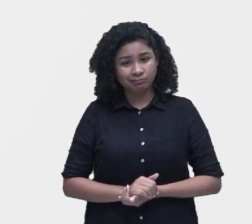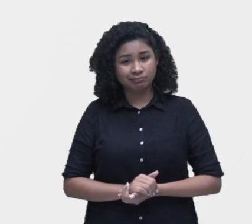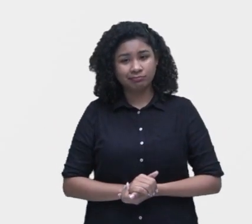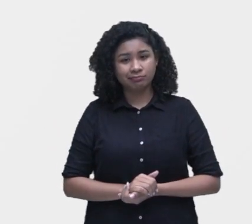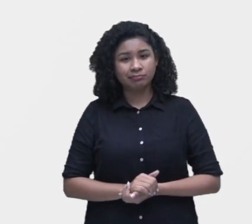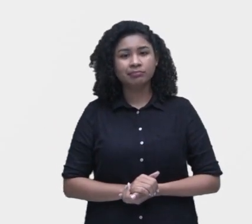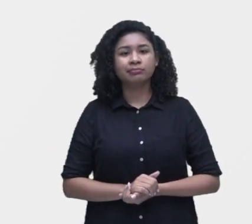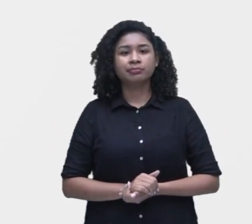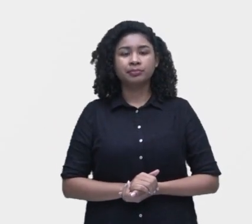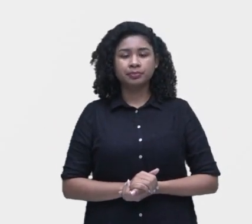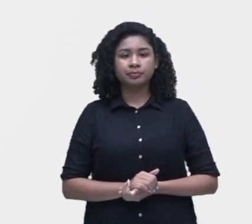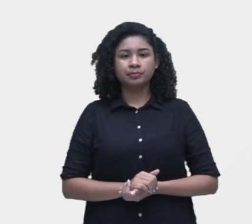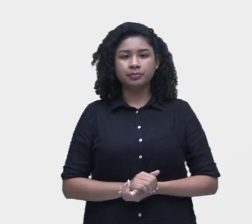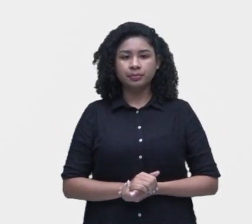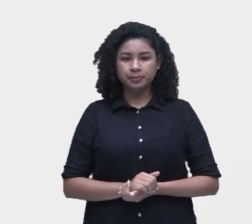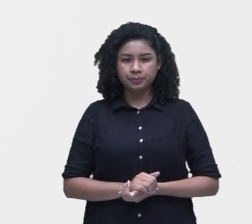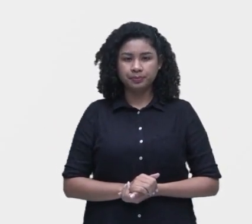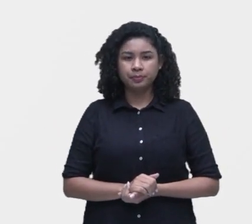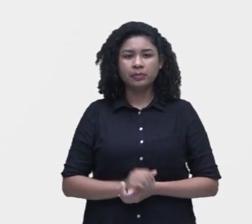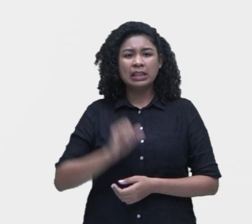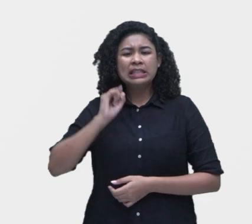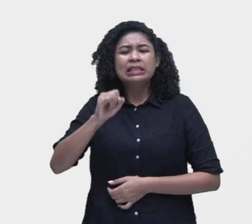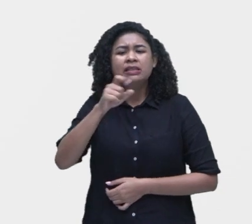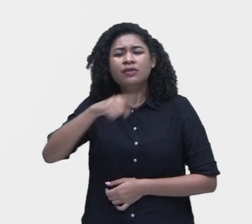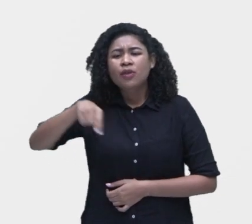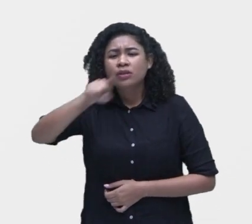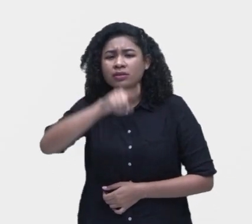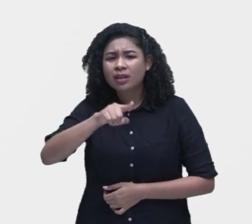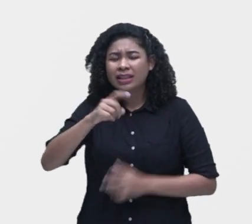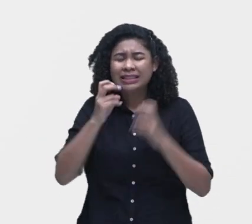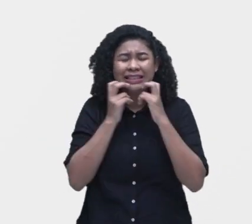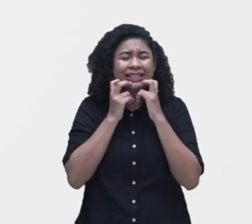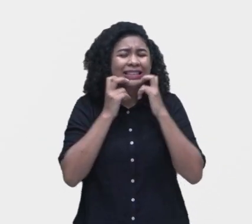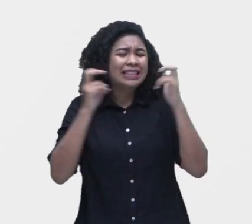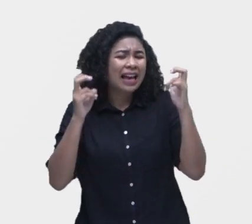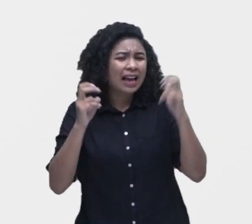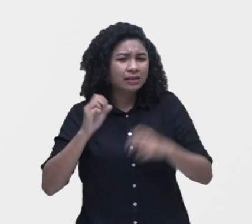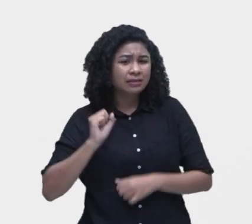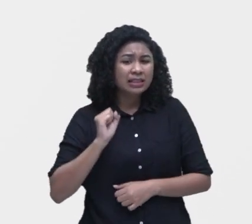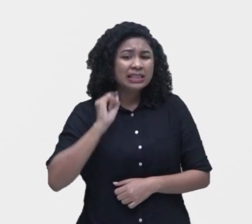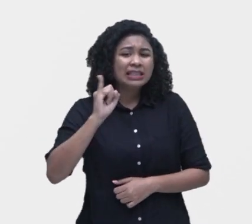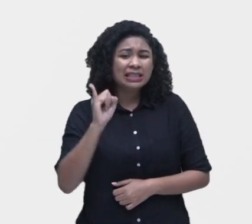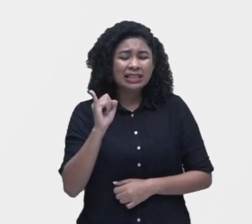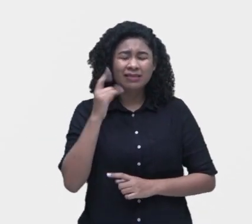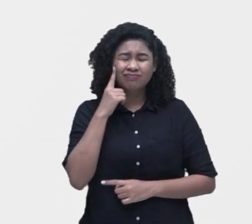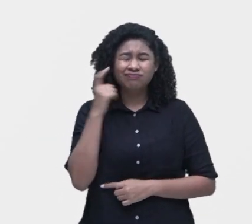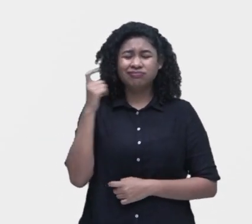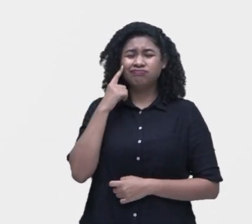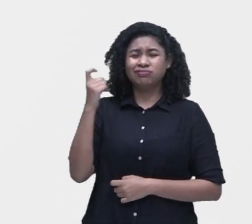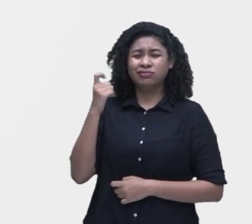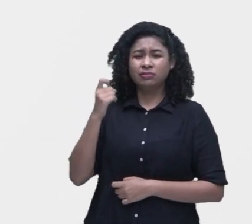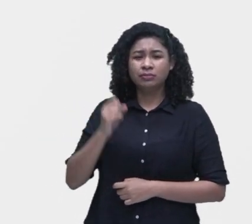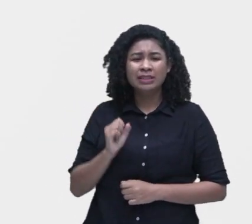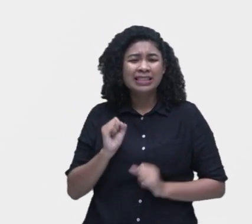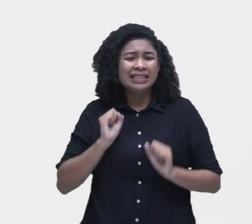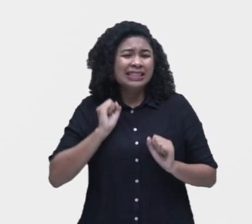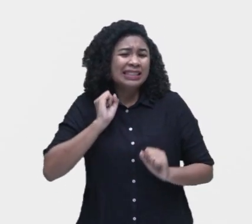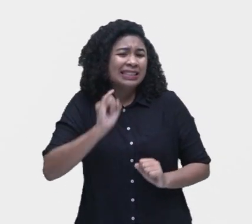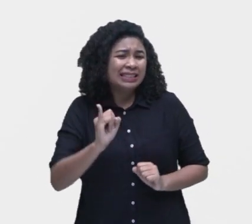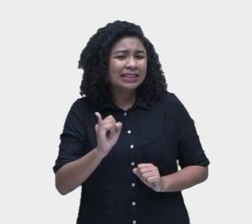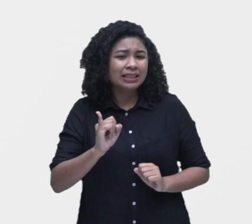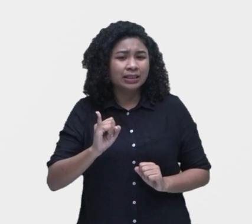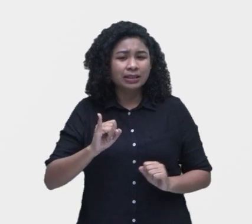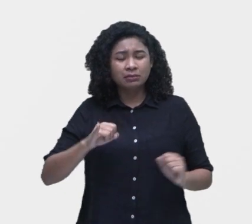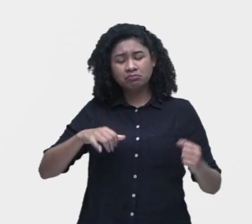Olha, veja só, se você gritasse, se você gemesse, se você tocasse a valsa